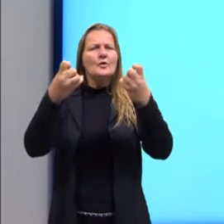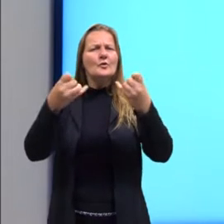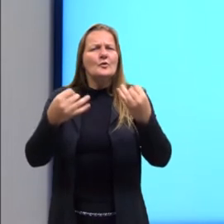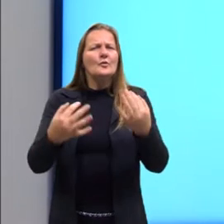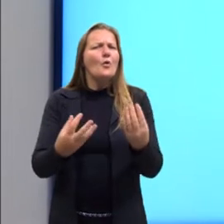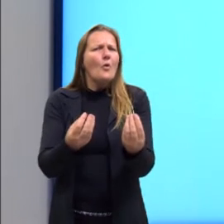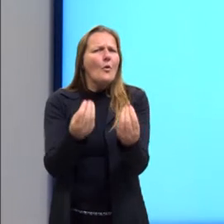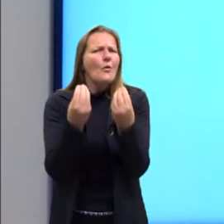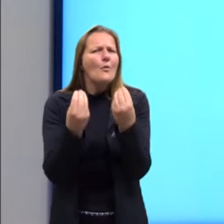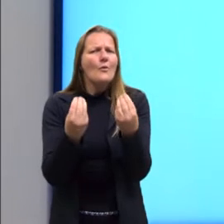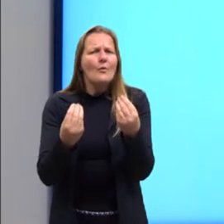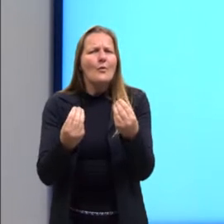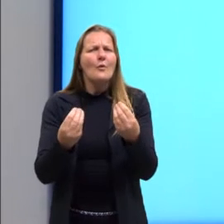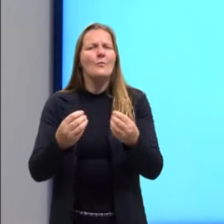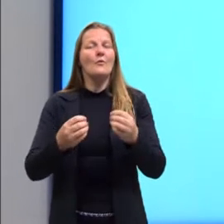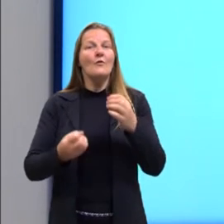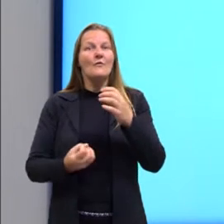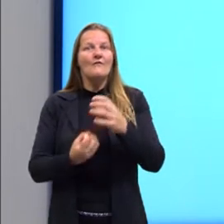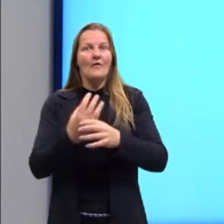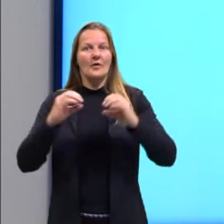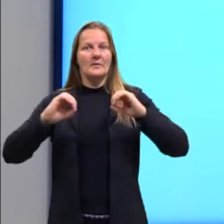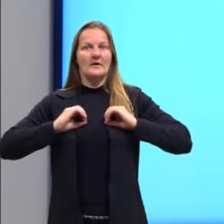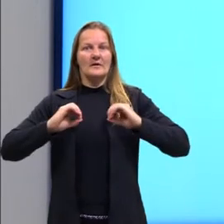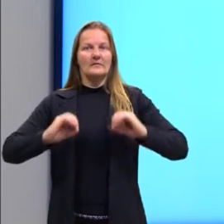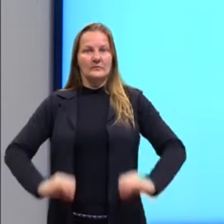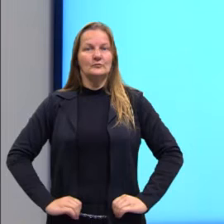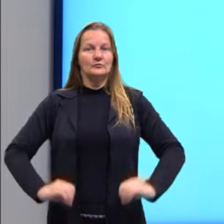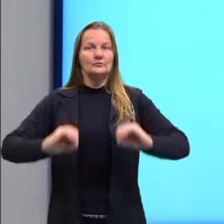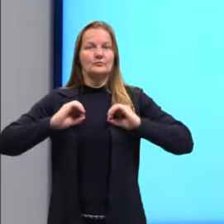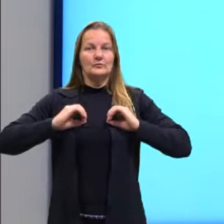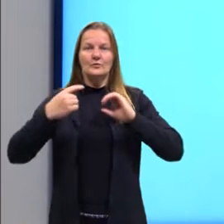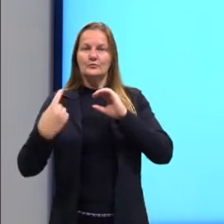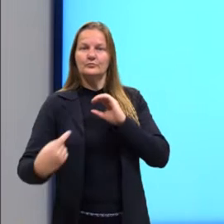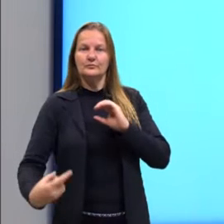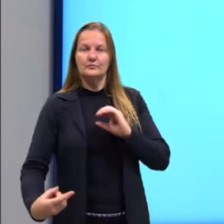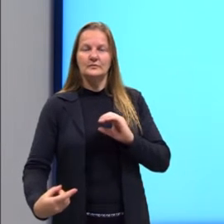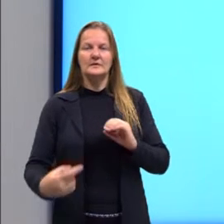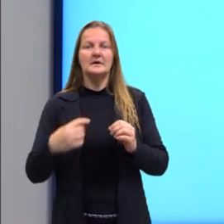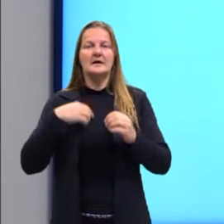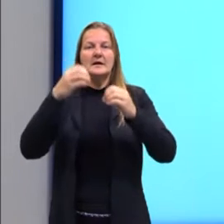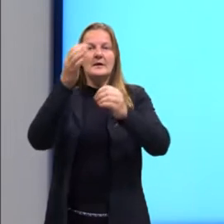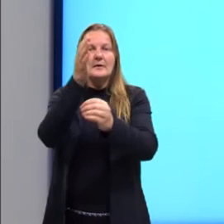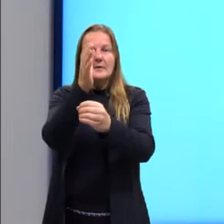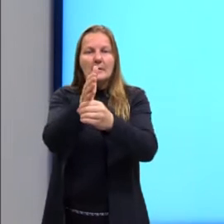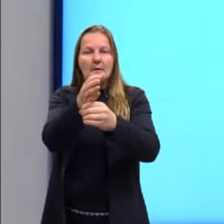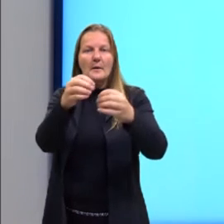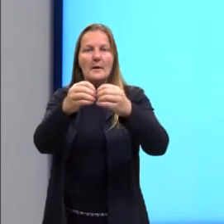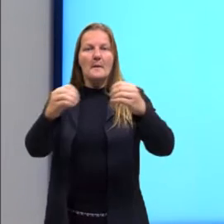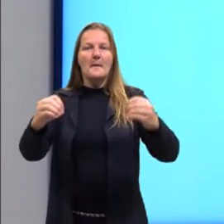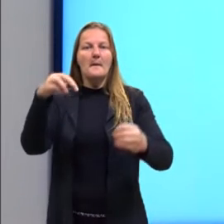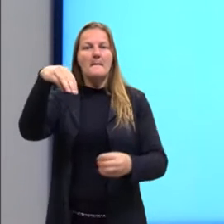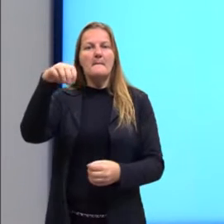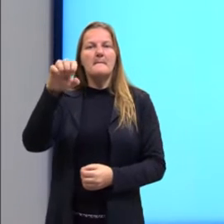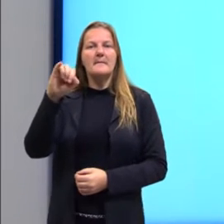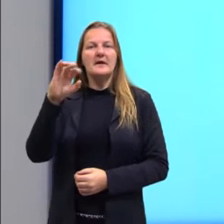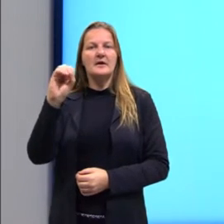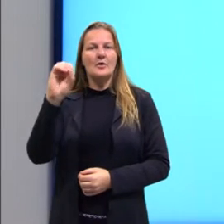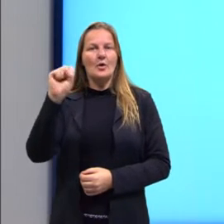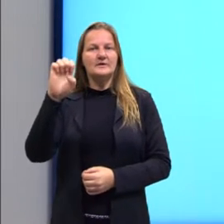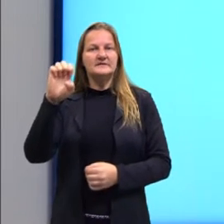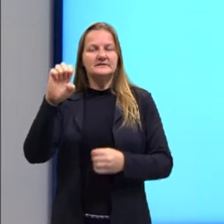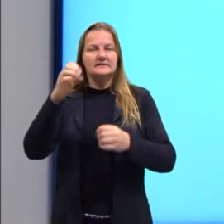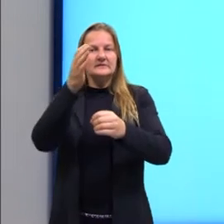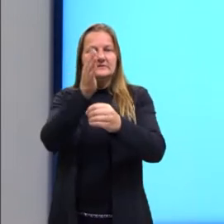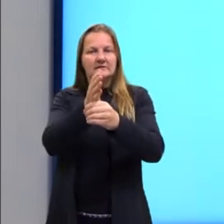mas como se formam os gametas através da meiose e a meiose que nós vamos